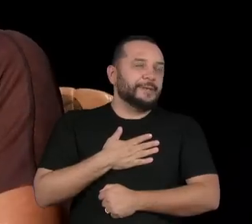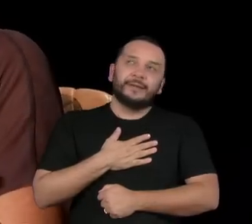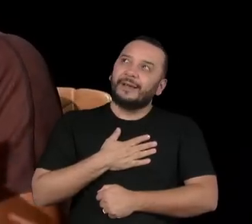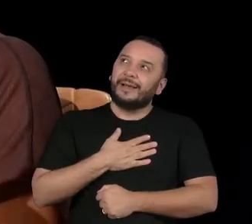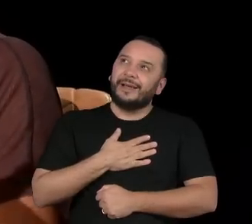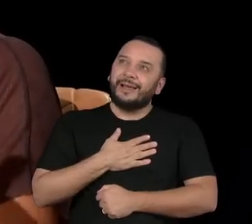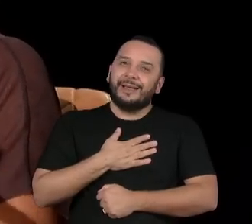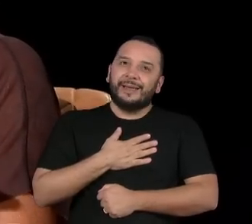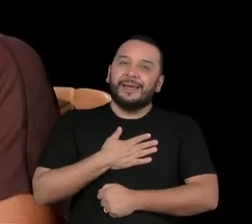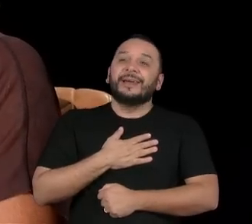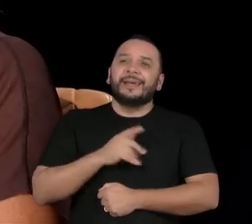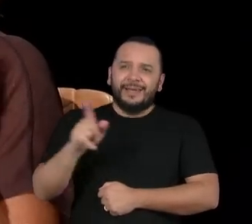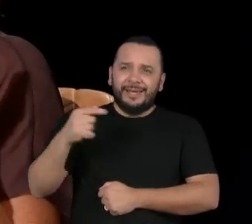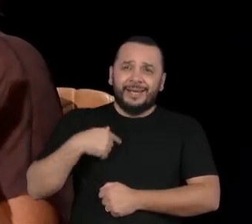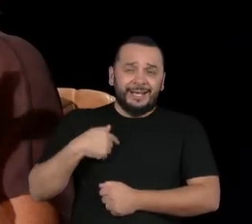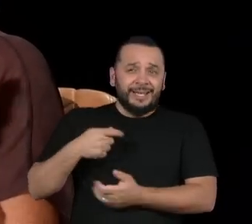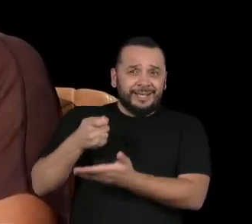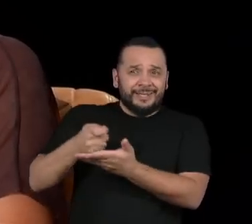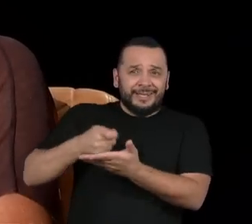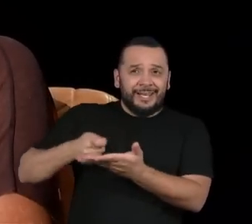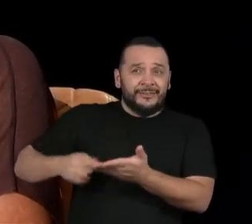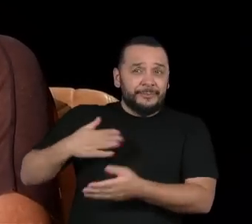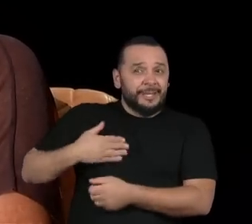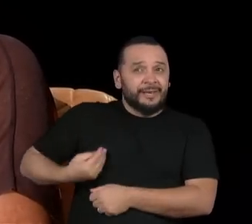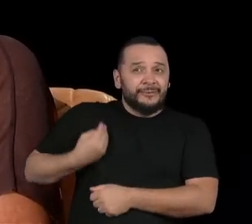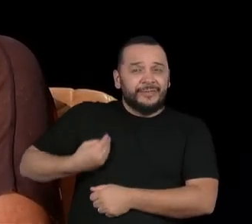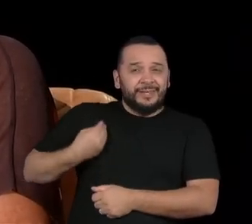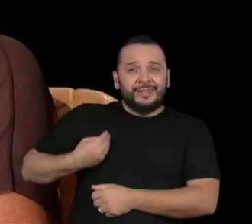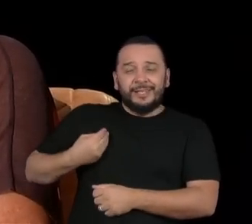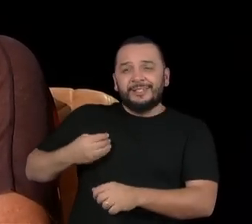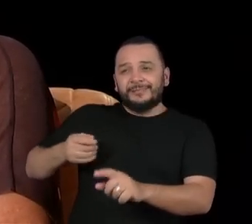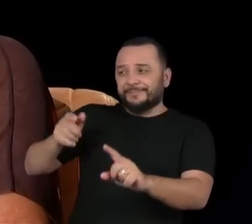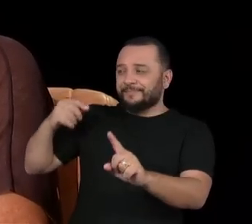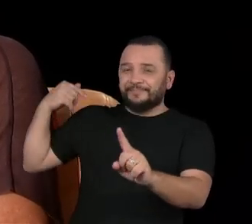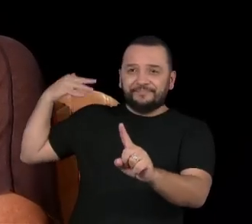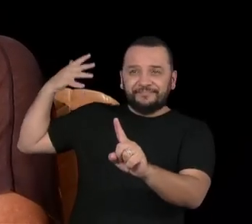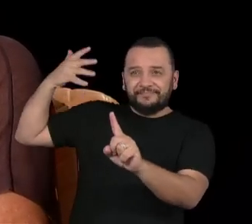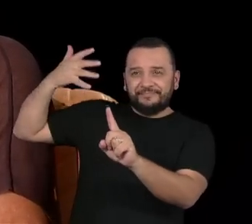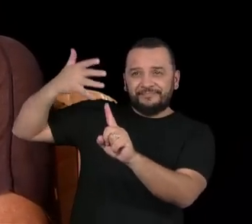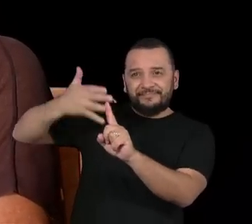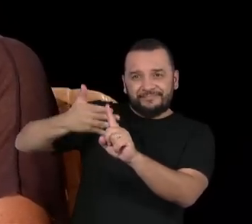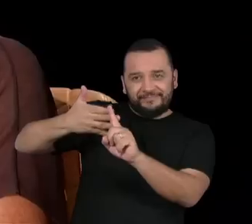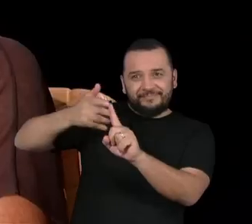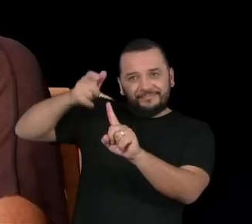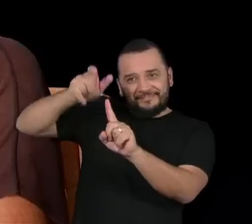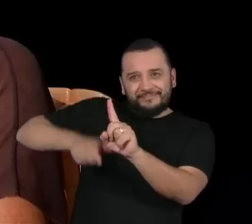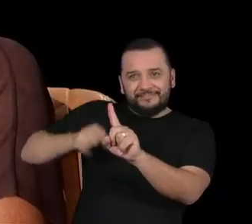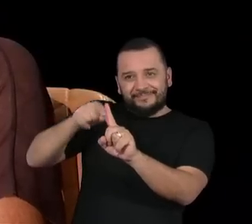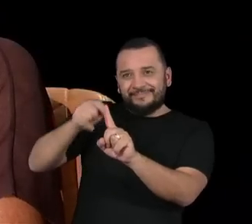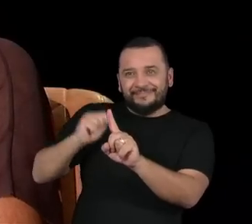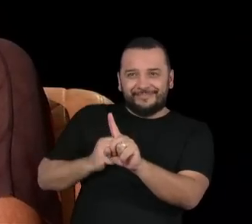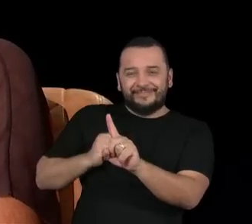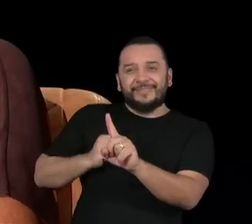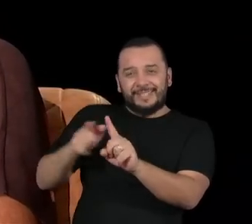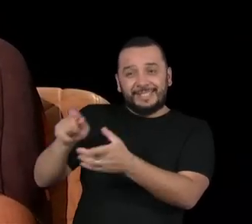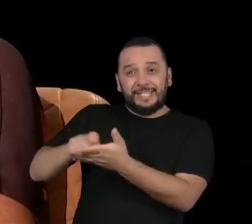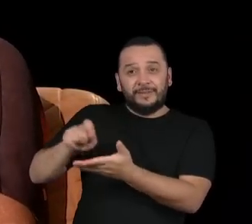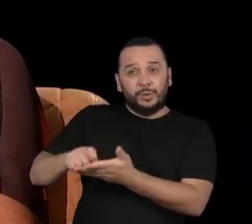Ele faz as minhas biografias, ele fez duas. Ele é sobrinho da Lina Bobardi,